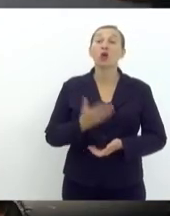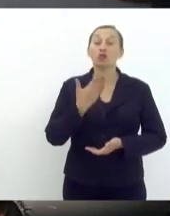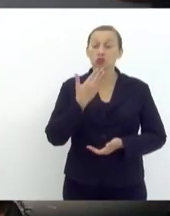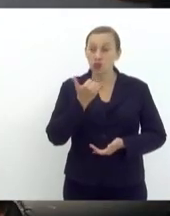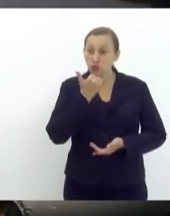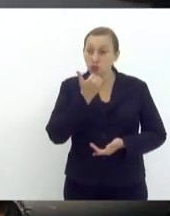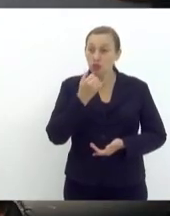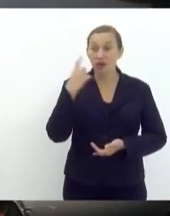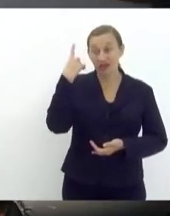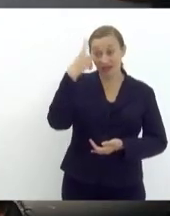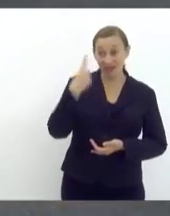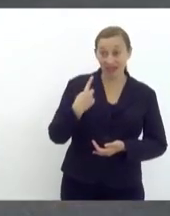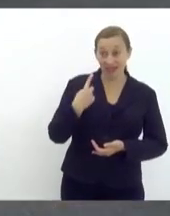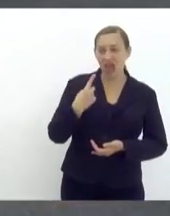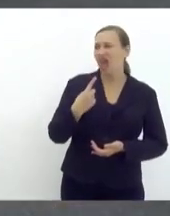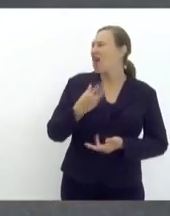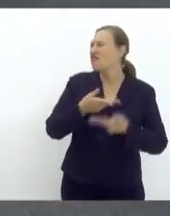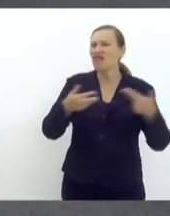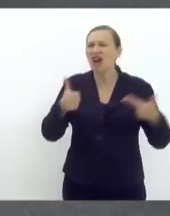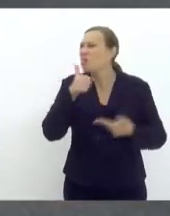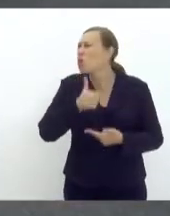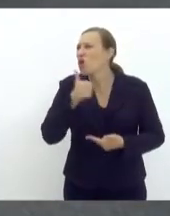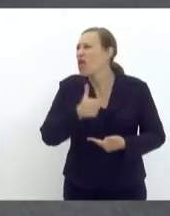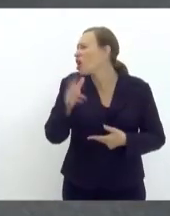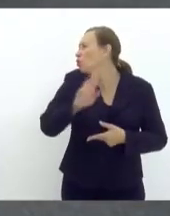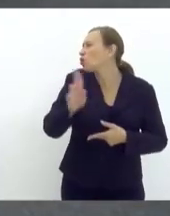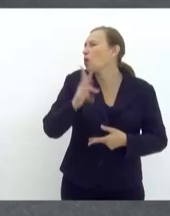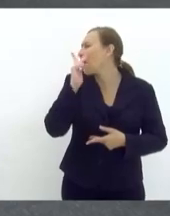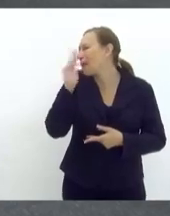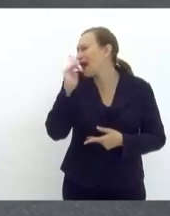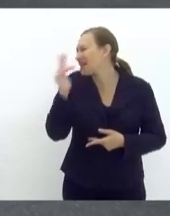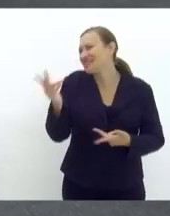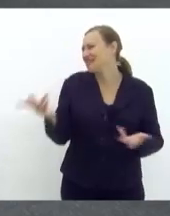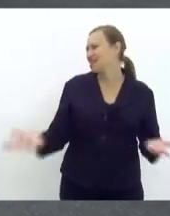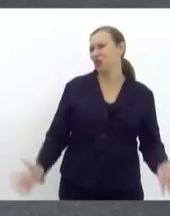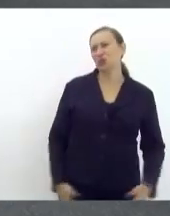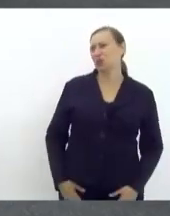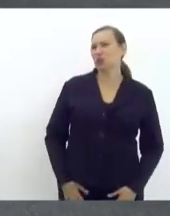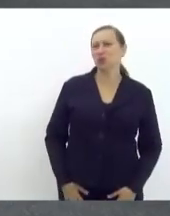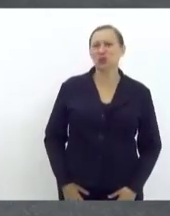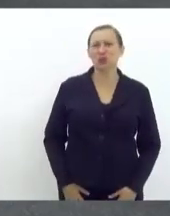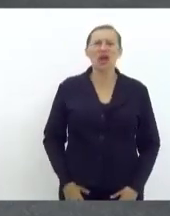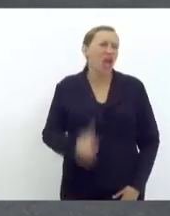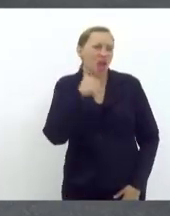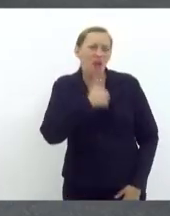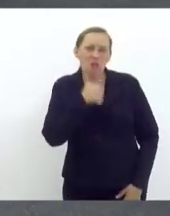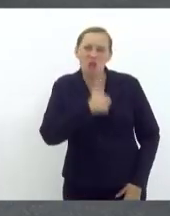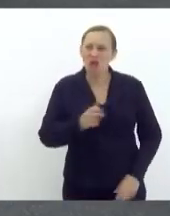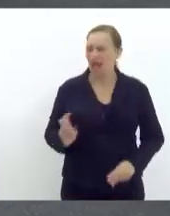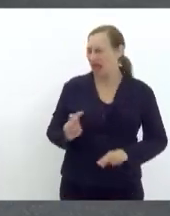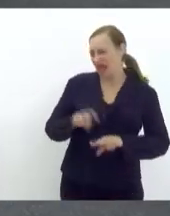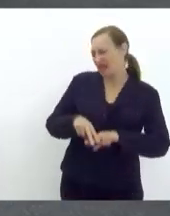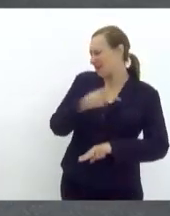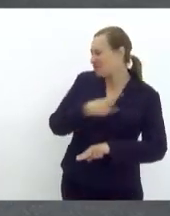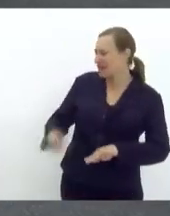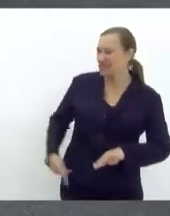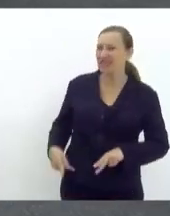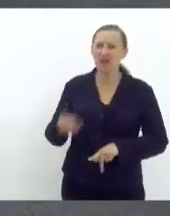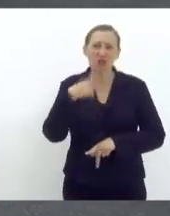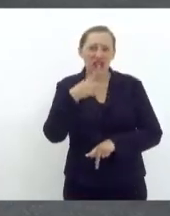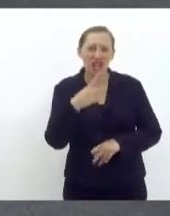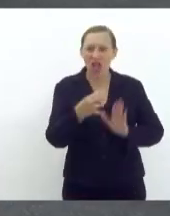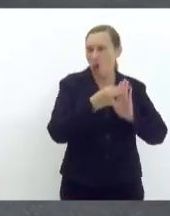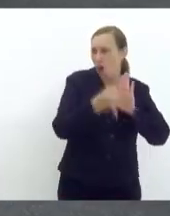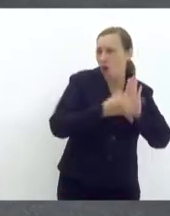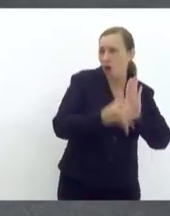São muitas danos e é muita mulher trabalhando nessa casa Né a mulher dando parecer